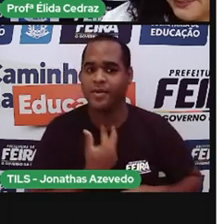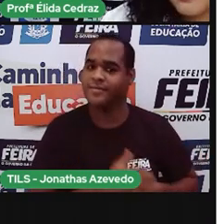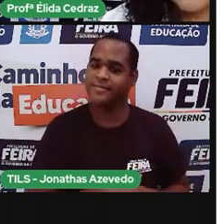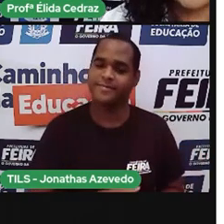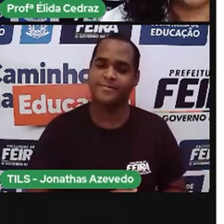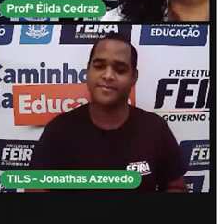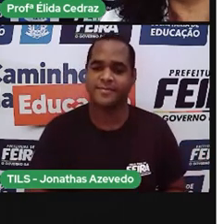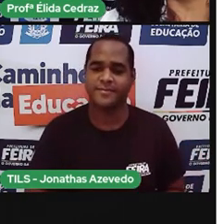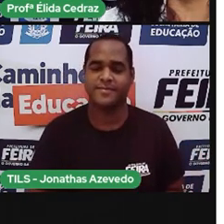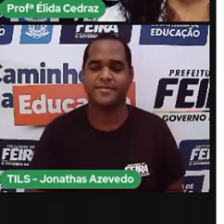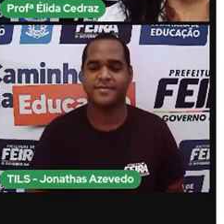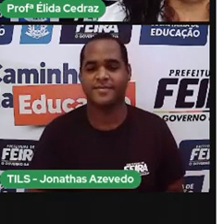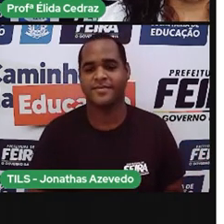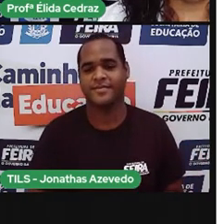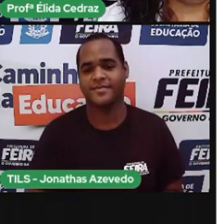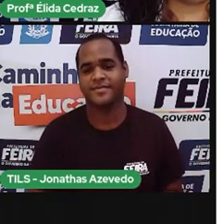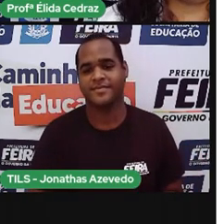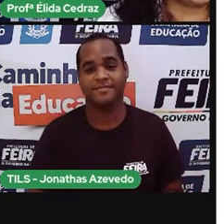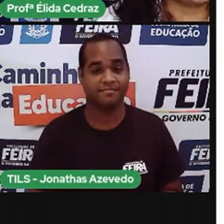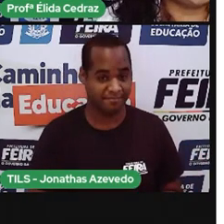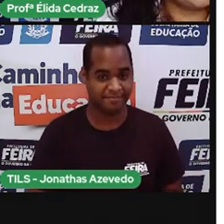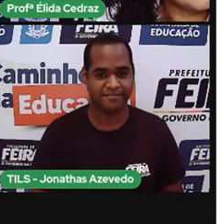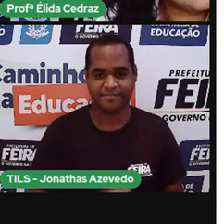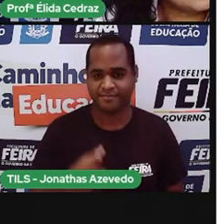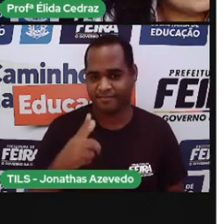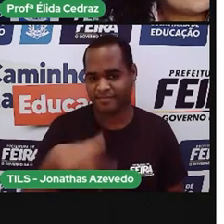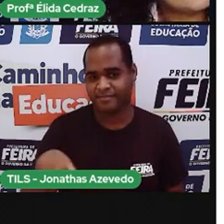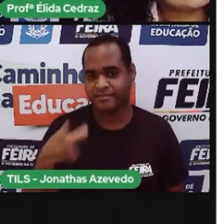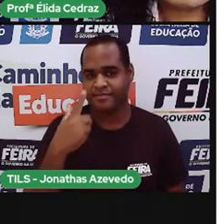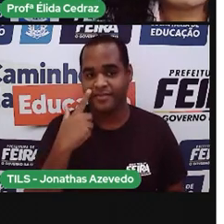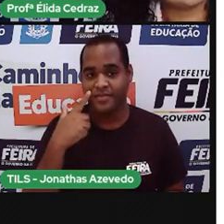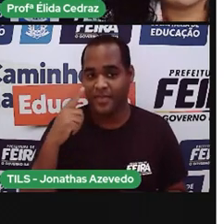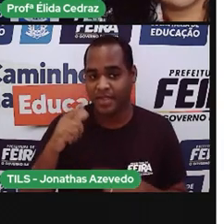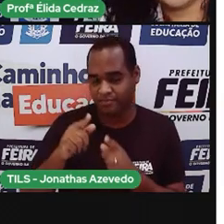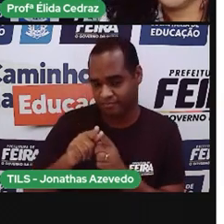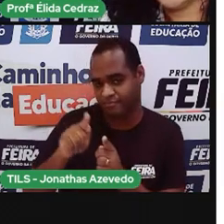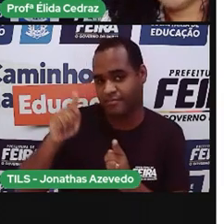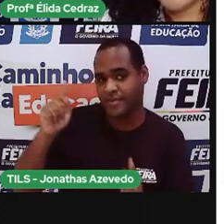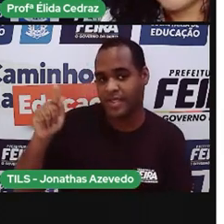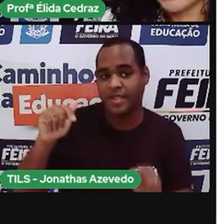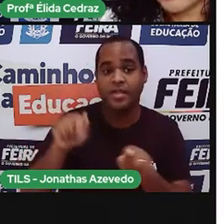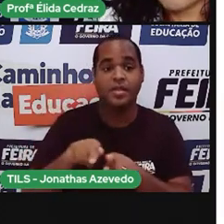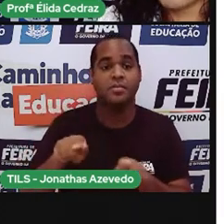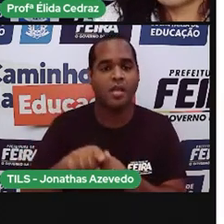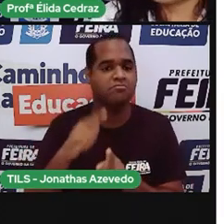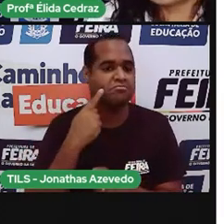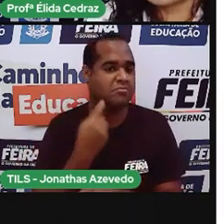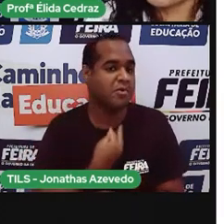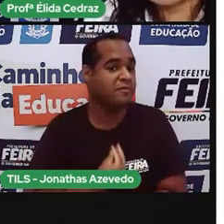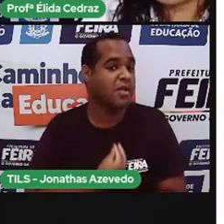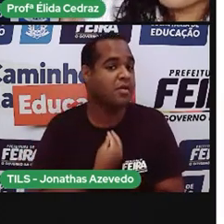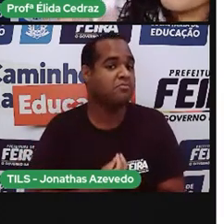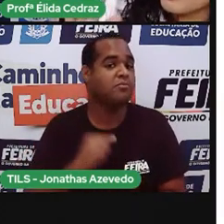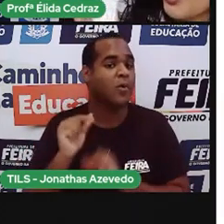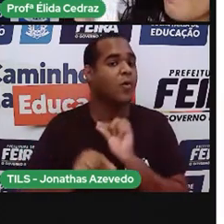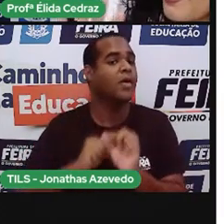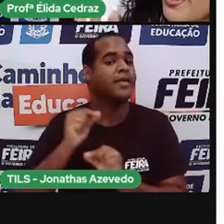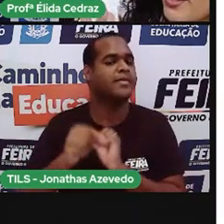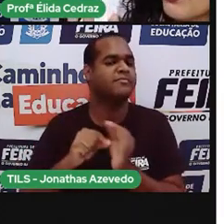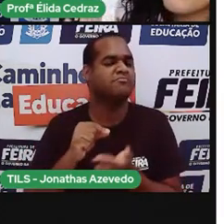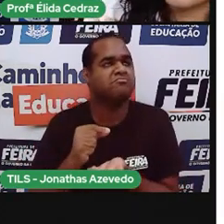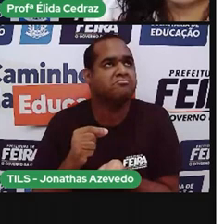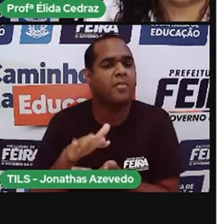Ai, ai. Nós vimos as medidas e a estimativa, ou seja,